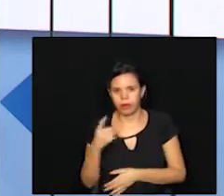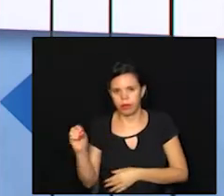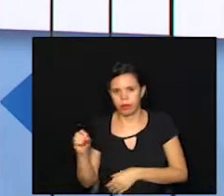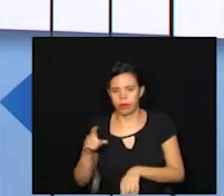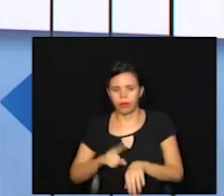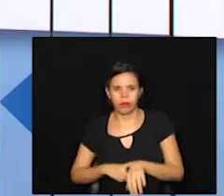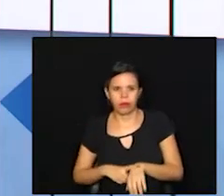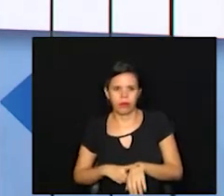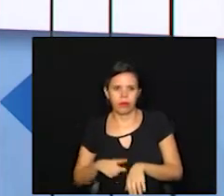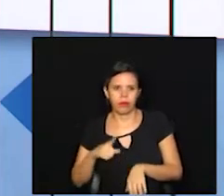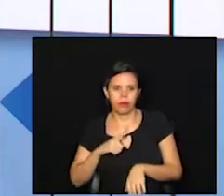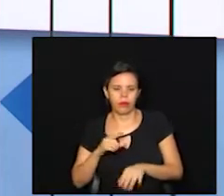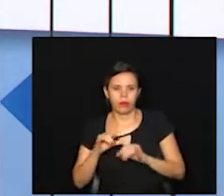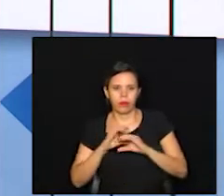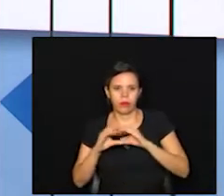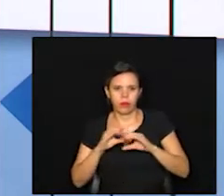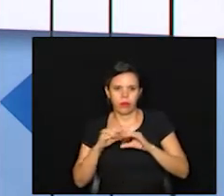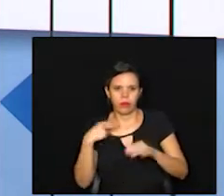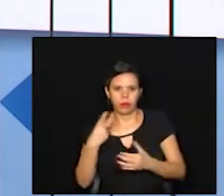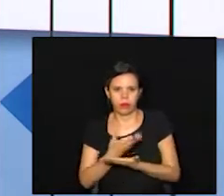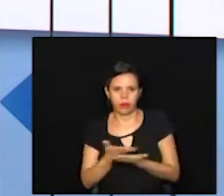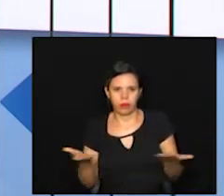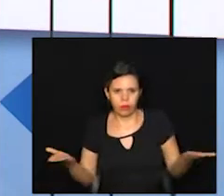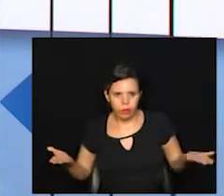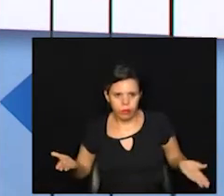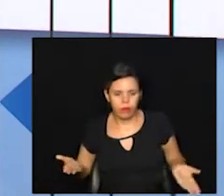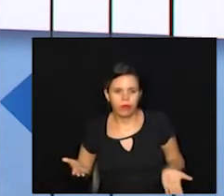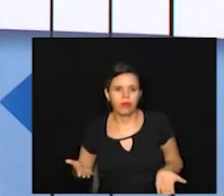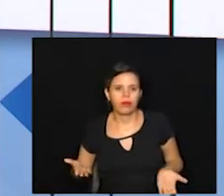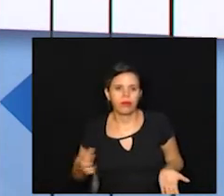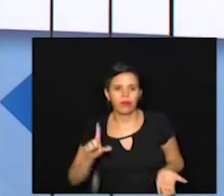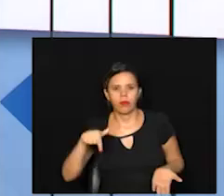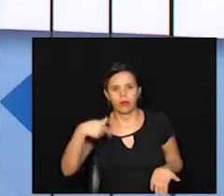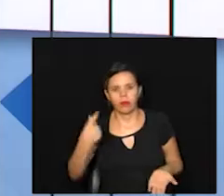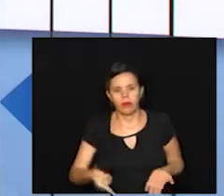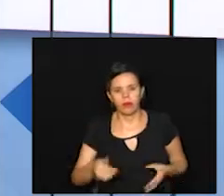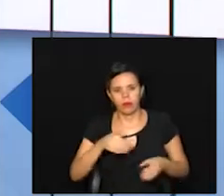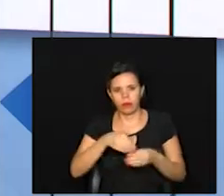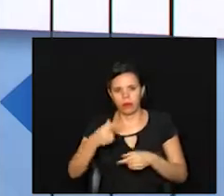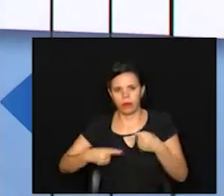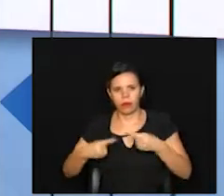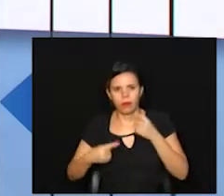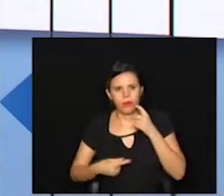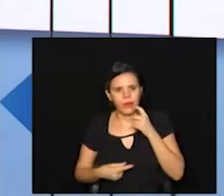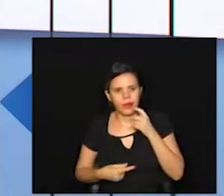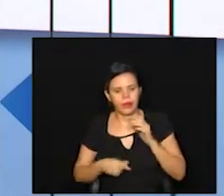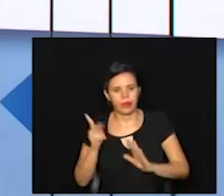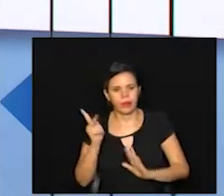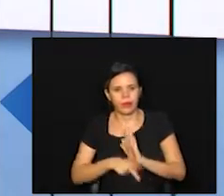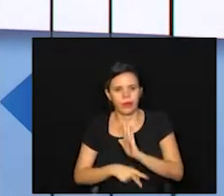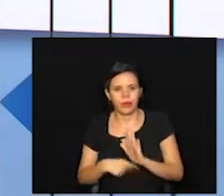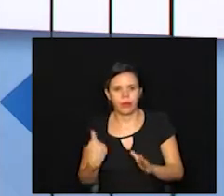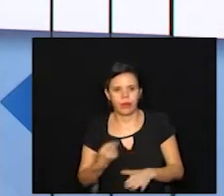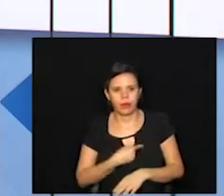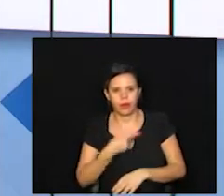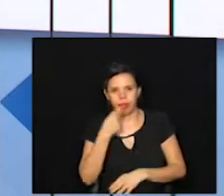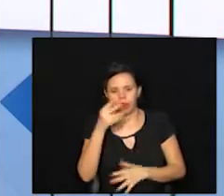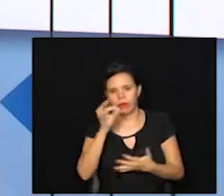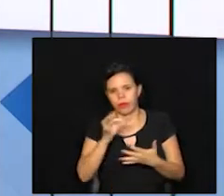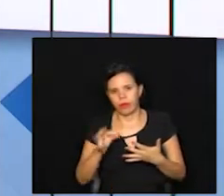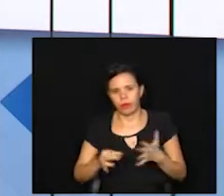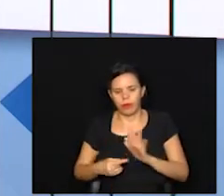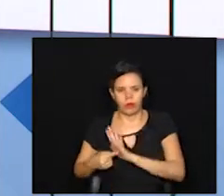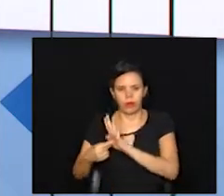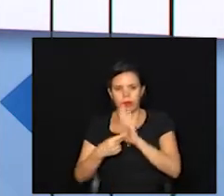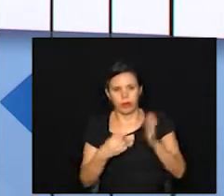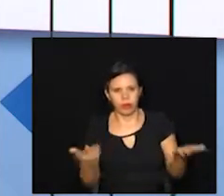nós temos o comunicado de vereadores. E aí a votação e a discussão desses projetos que nós mencionamos e